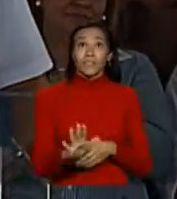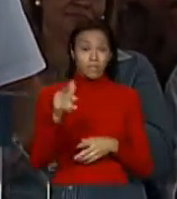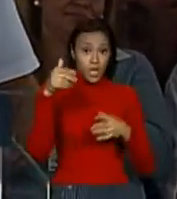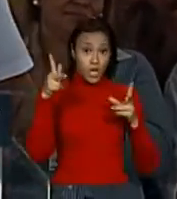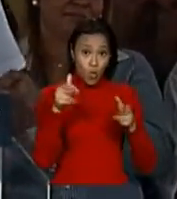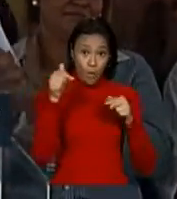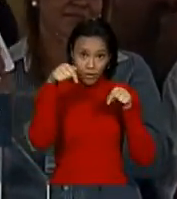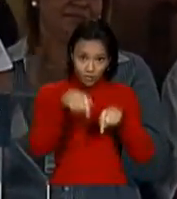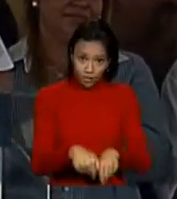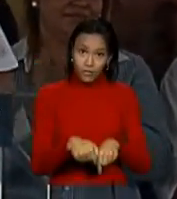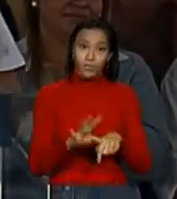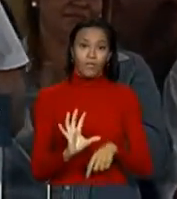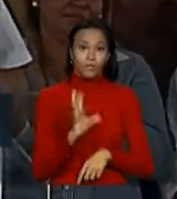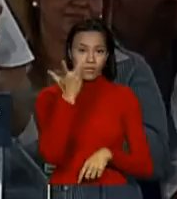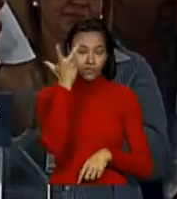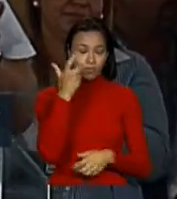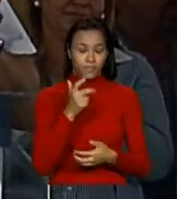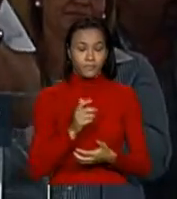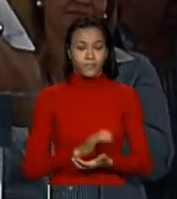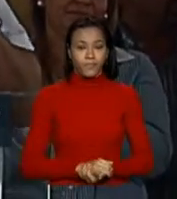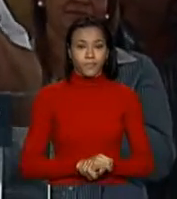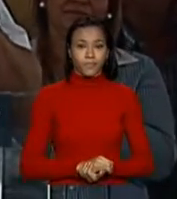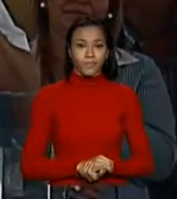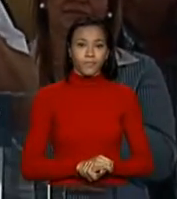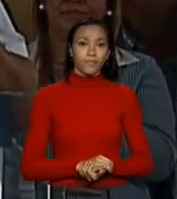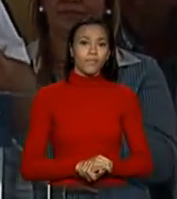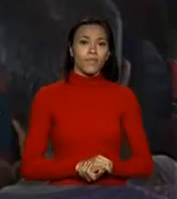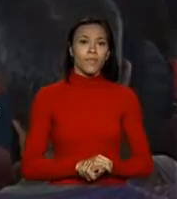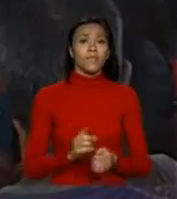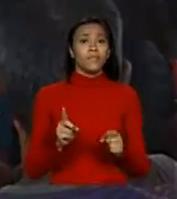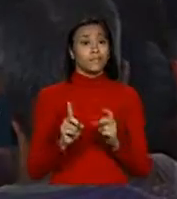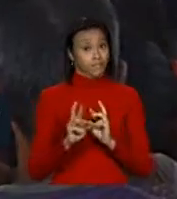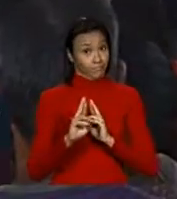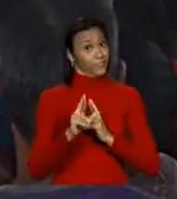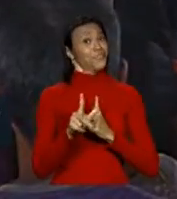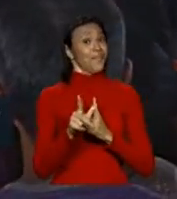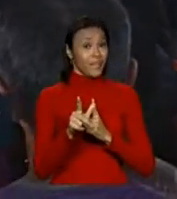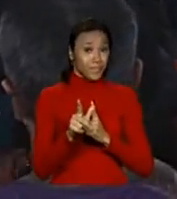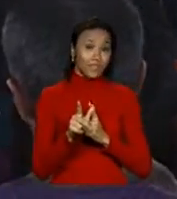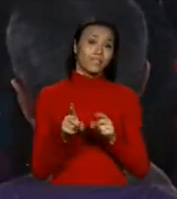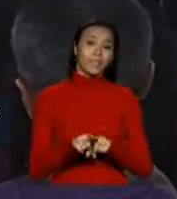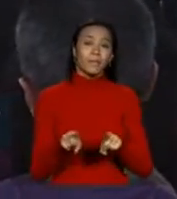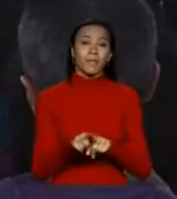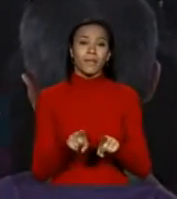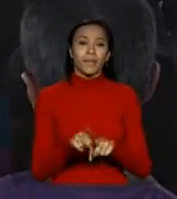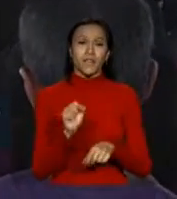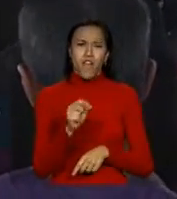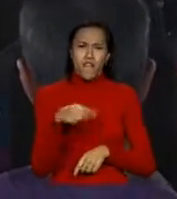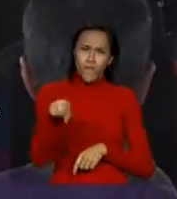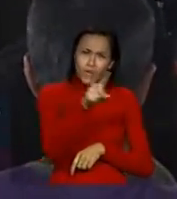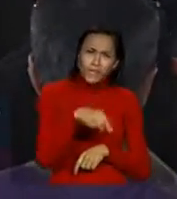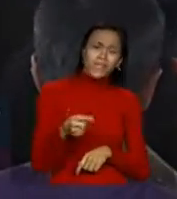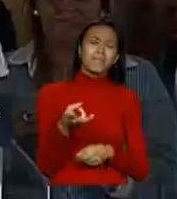essa aqui e com uma diferença com uma diferença